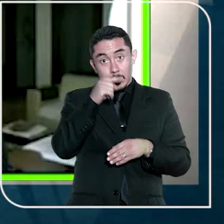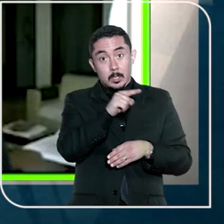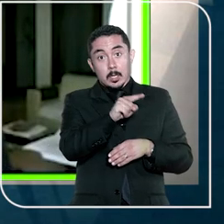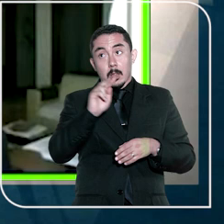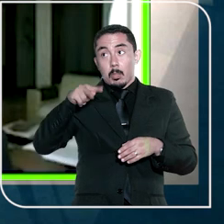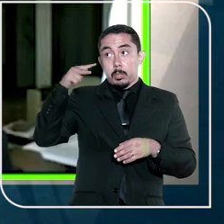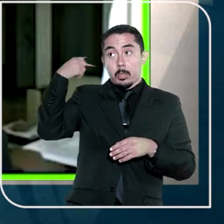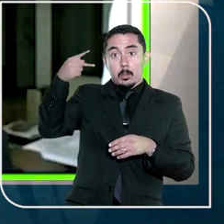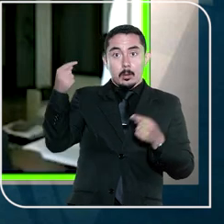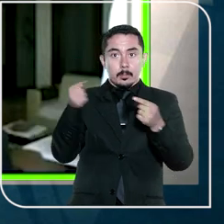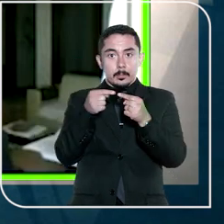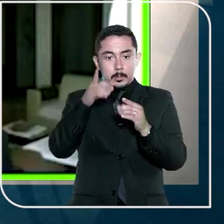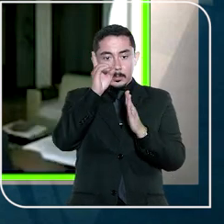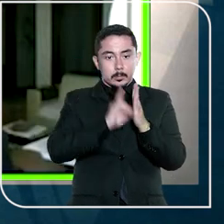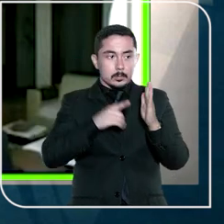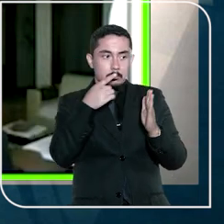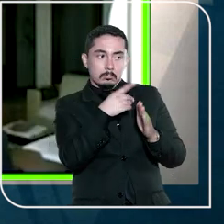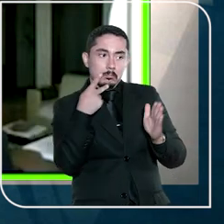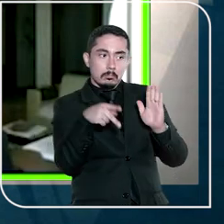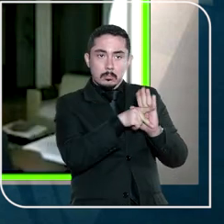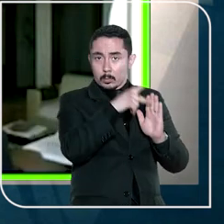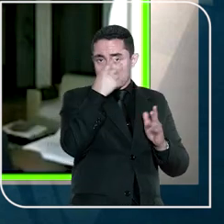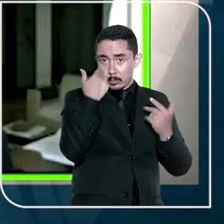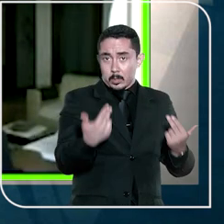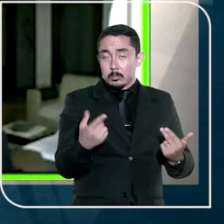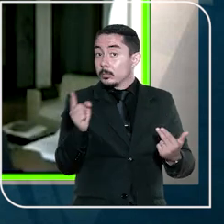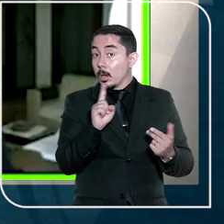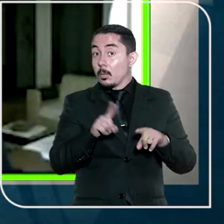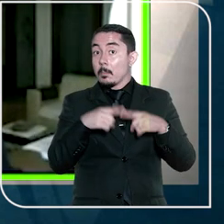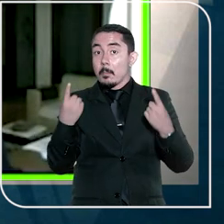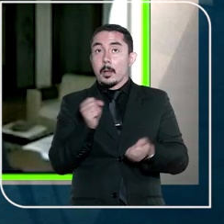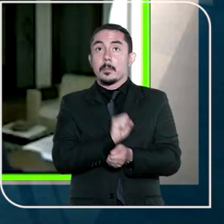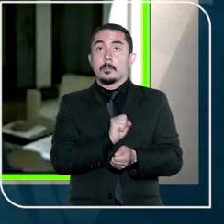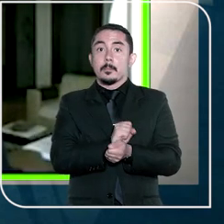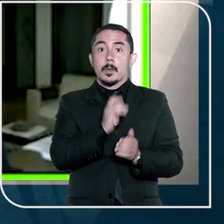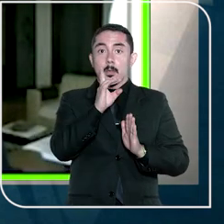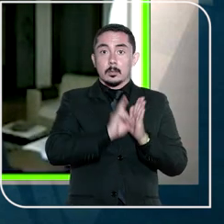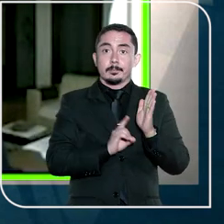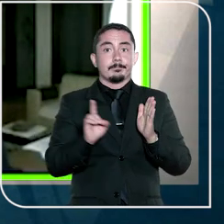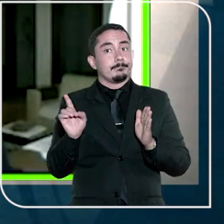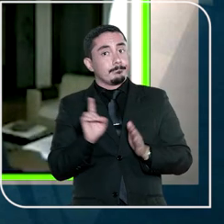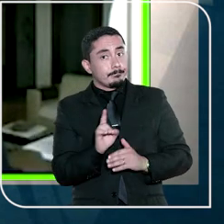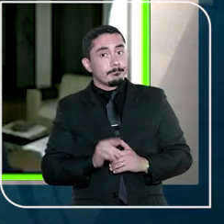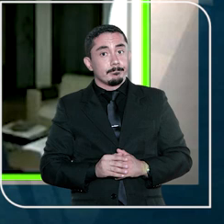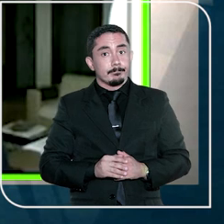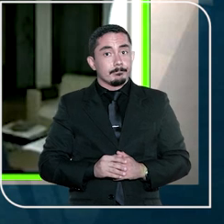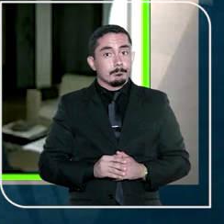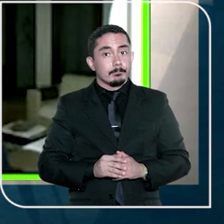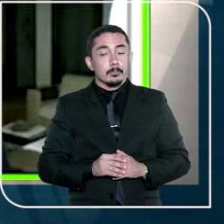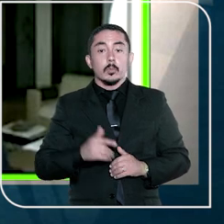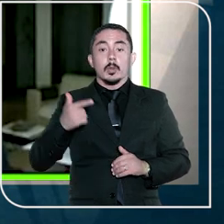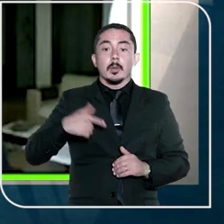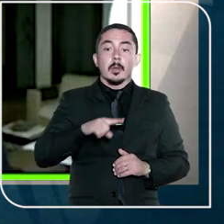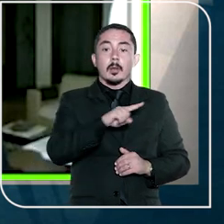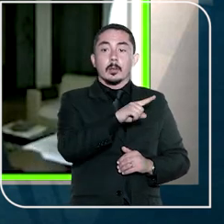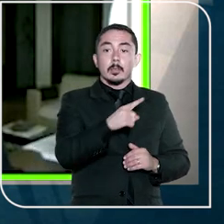Gere direito adquirido não pode ser entendido como mera expectativa de direito porque os participantes que contribuíram para o Resultado